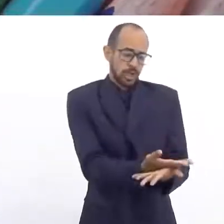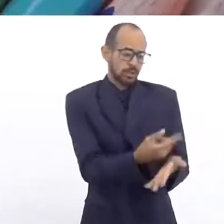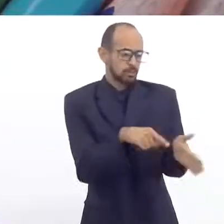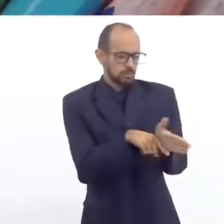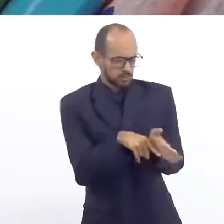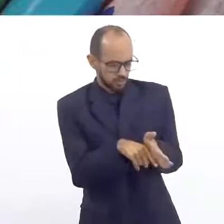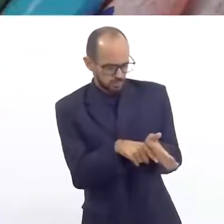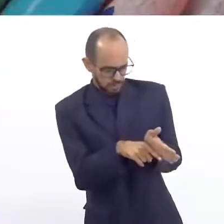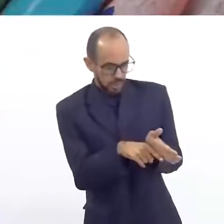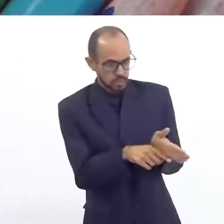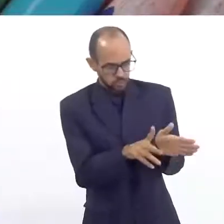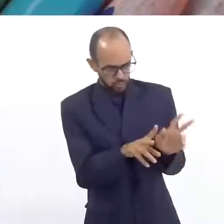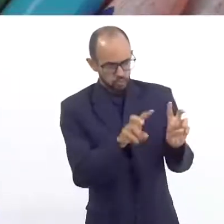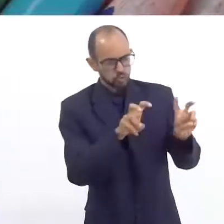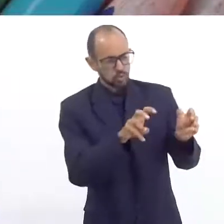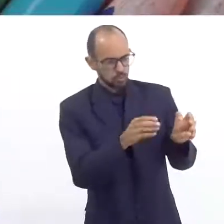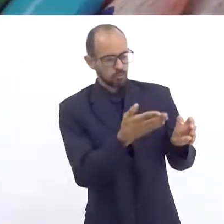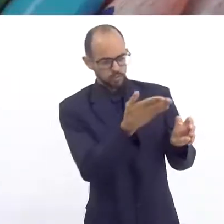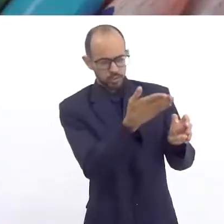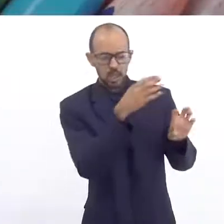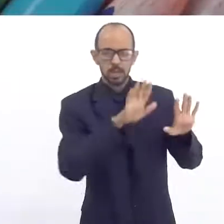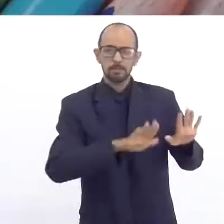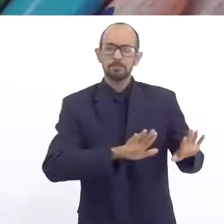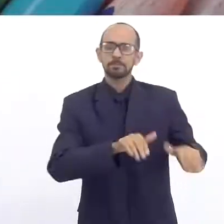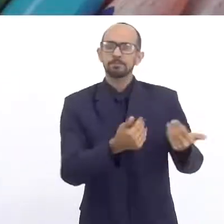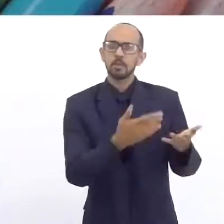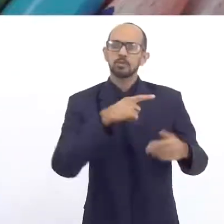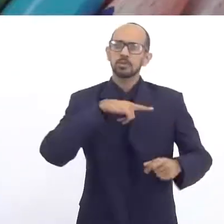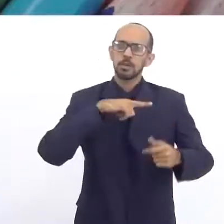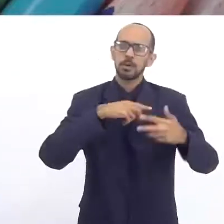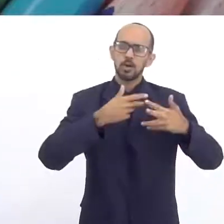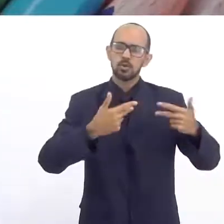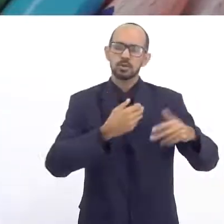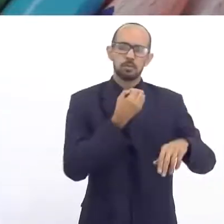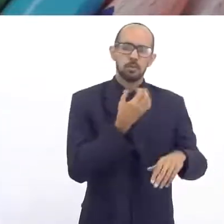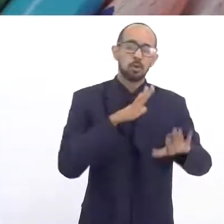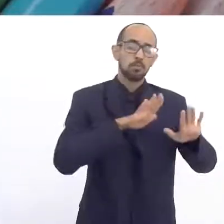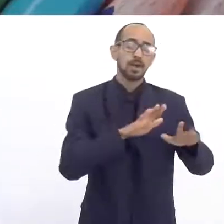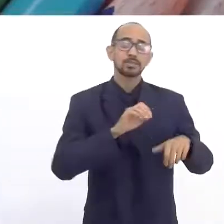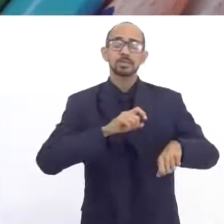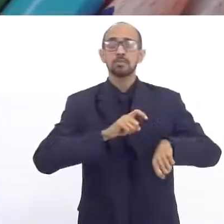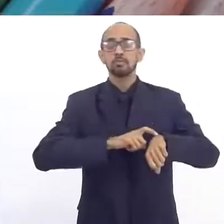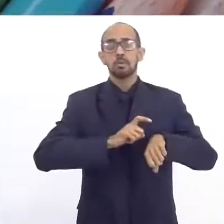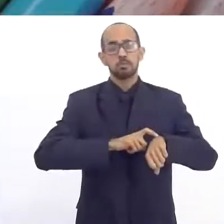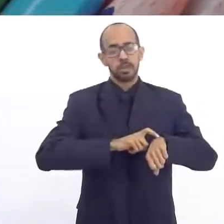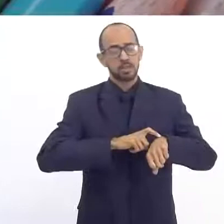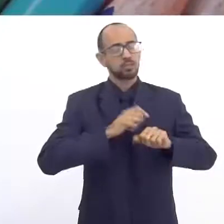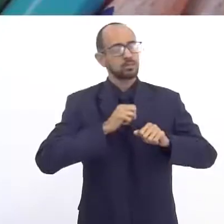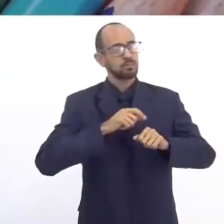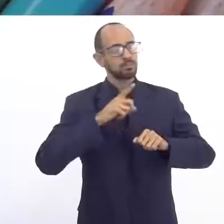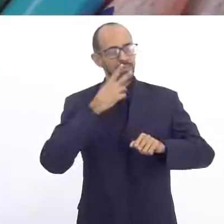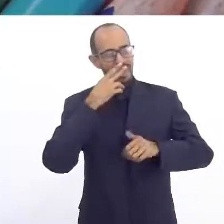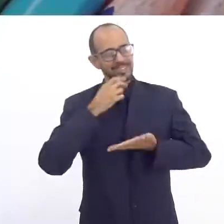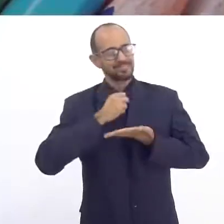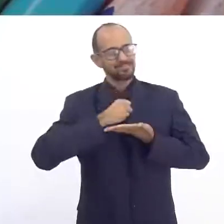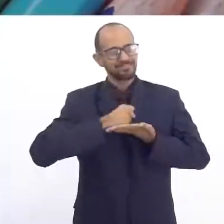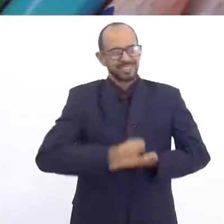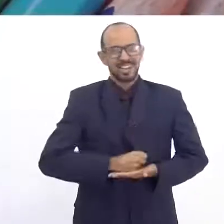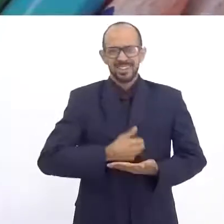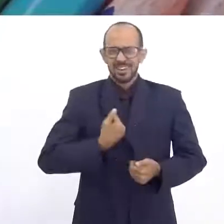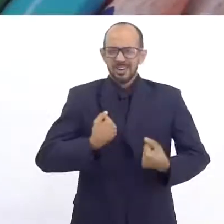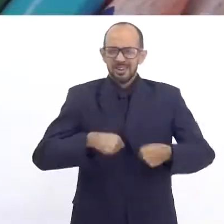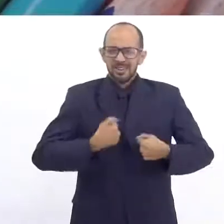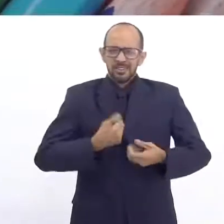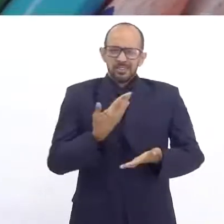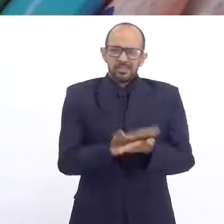já pesquisei sobre você. E isso trouxe para você muita coisa boa, mas em algum momento na sua infância trouxe um peso, tipo assim, ai